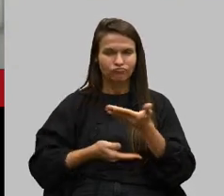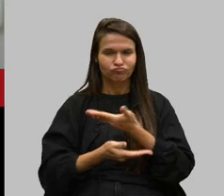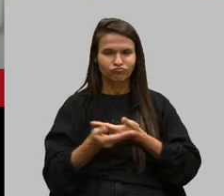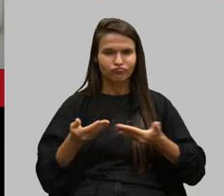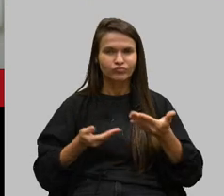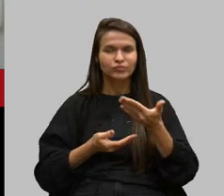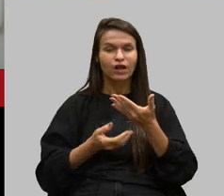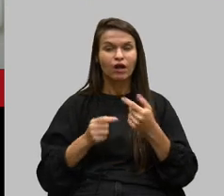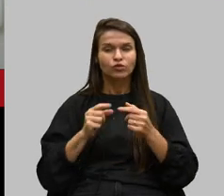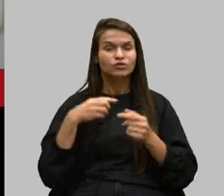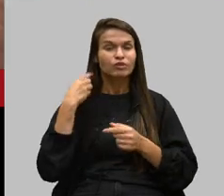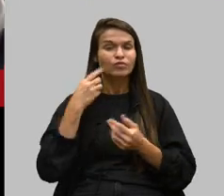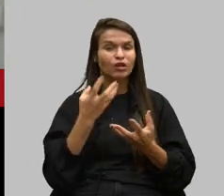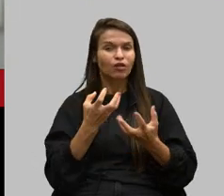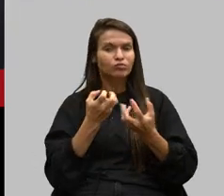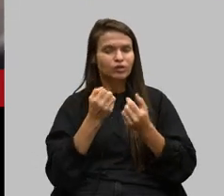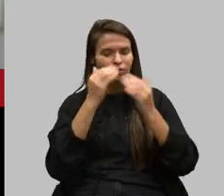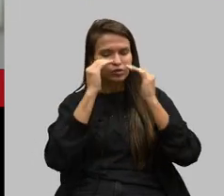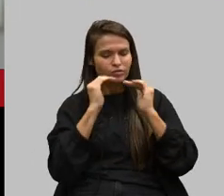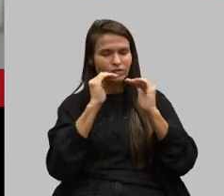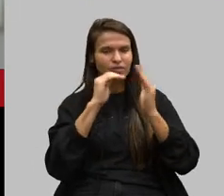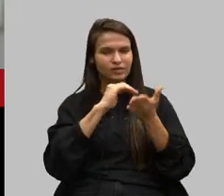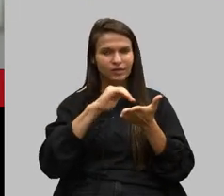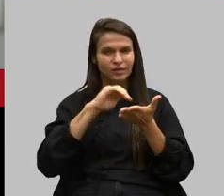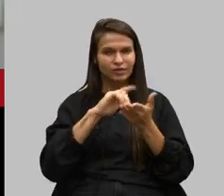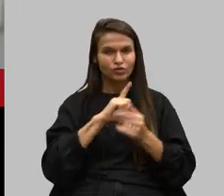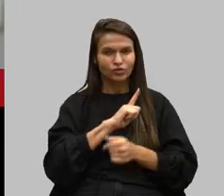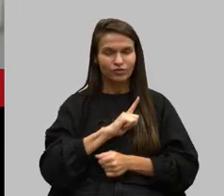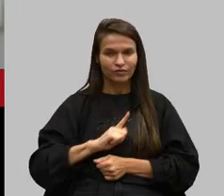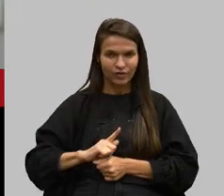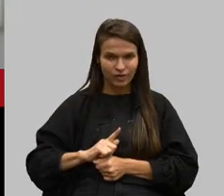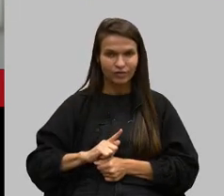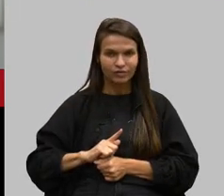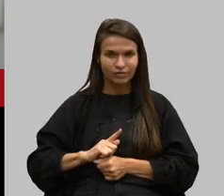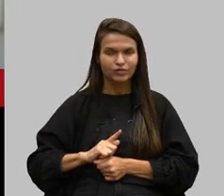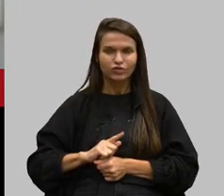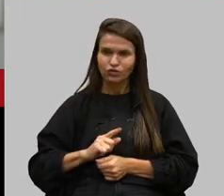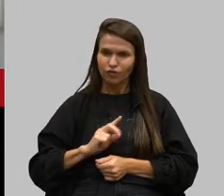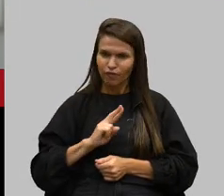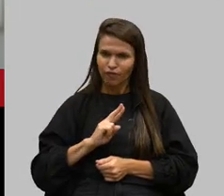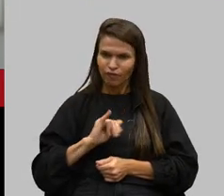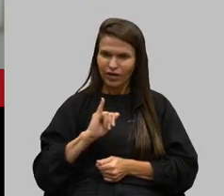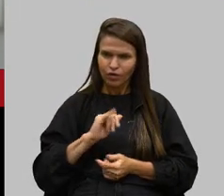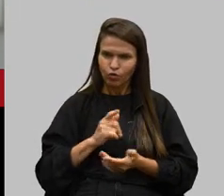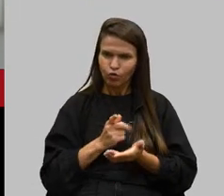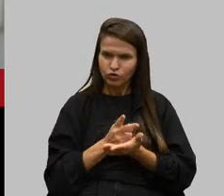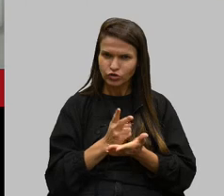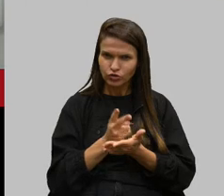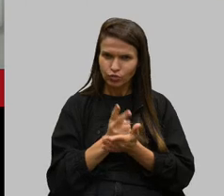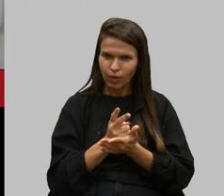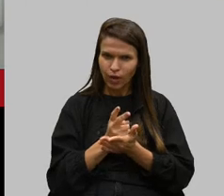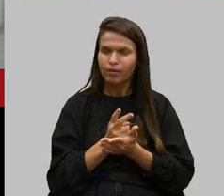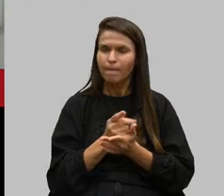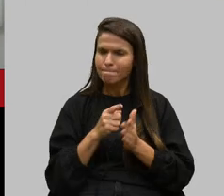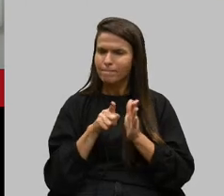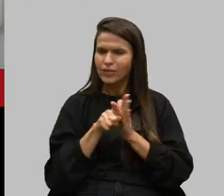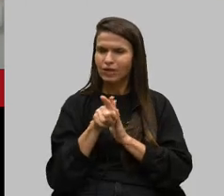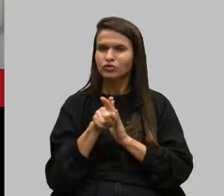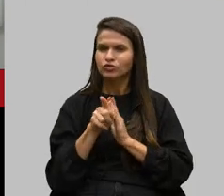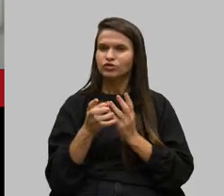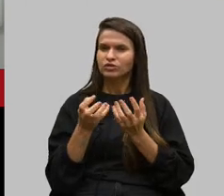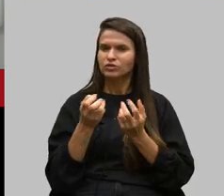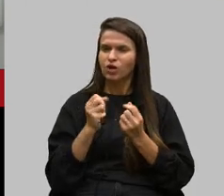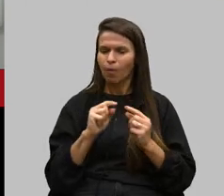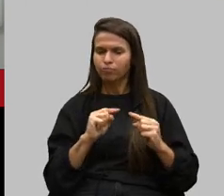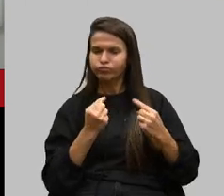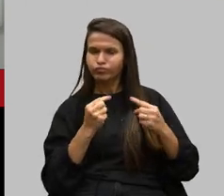recebendo o respeito da secretaria de governo isso vai continuar essa comunicação de receber ataque e